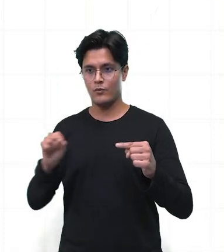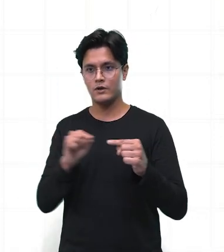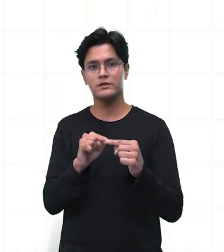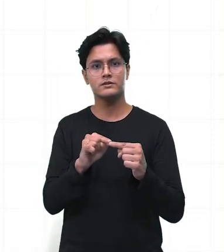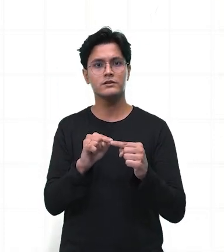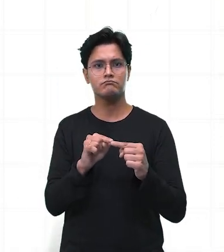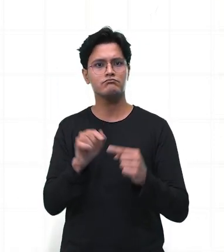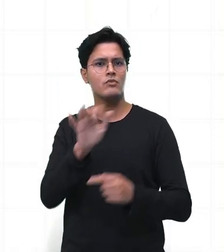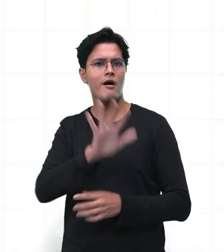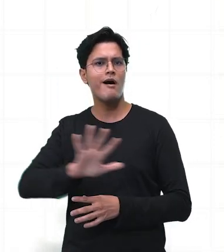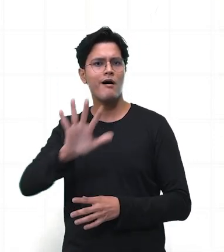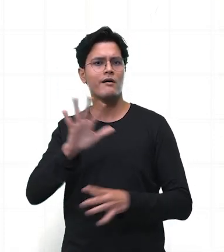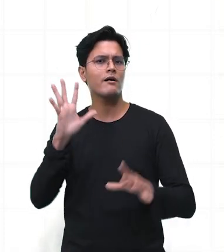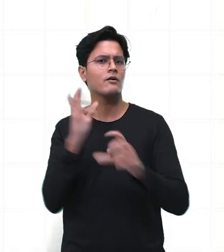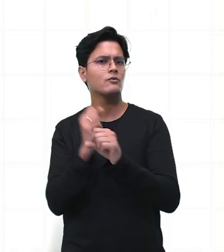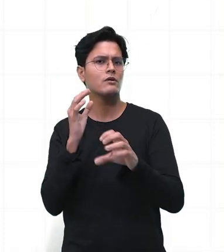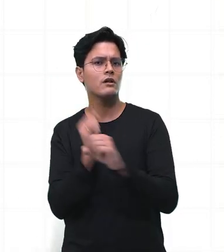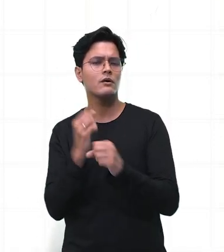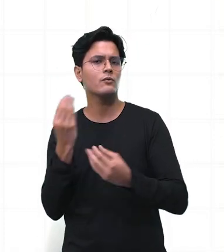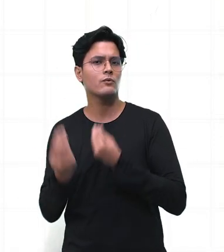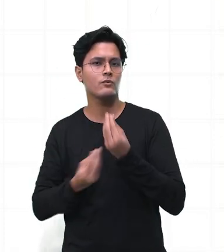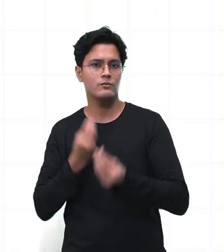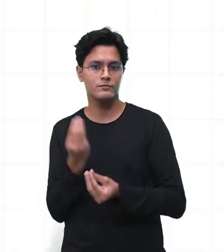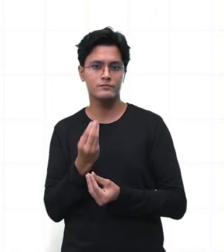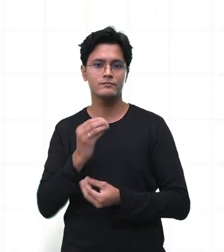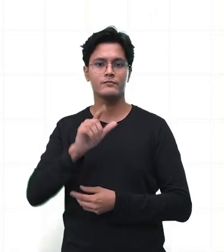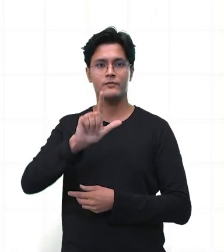L elevado ao quadrado, ou seja,